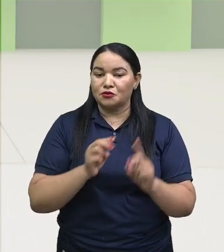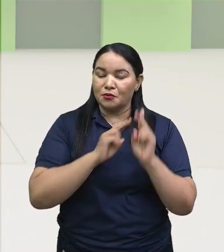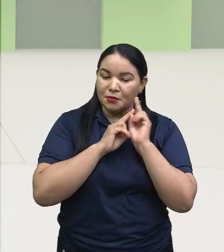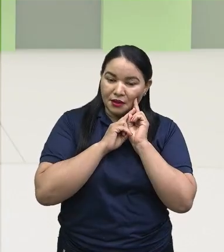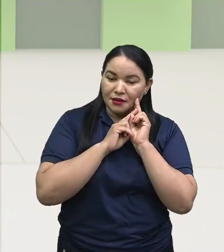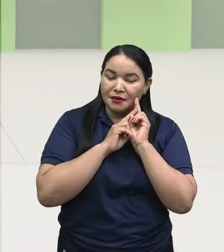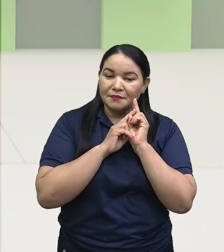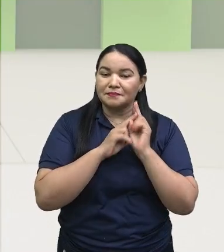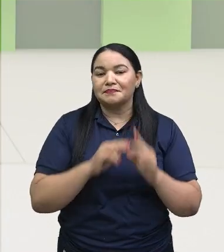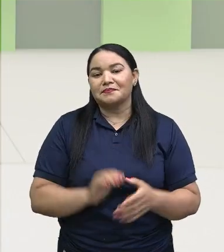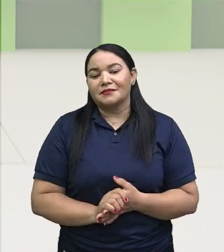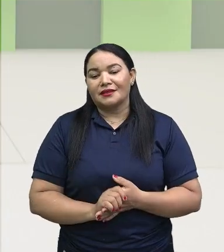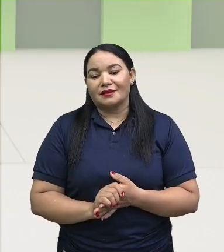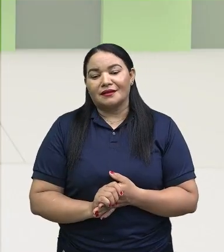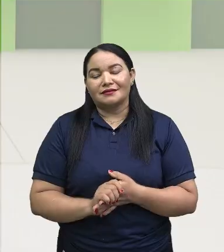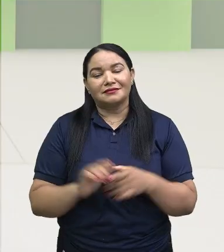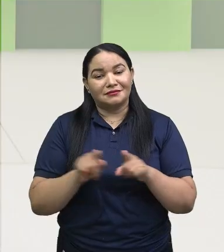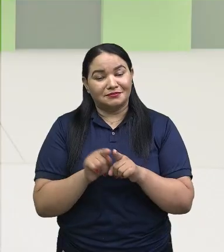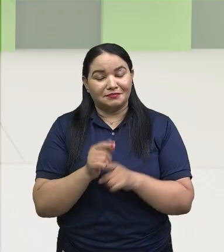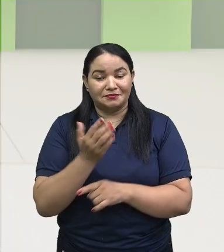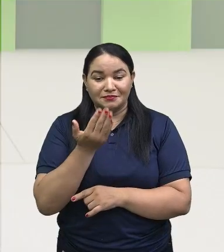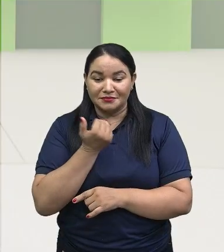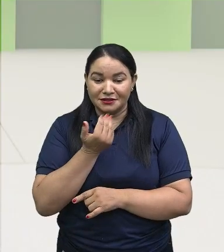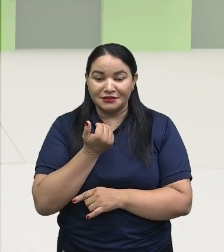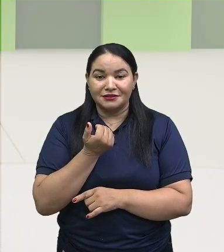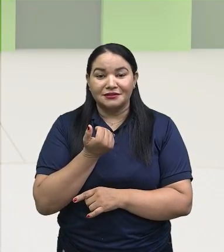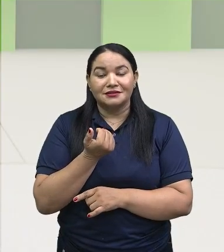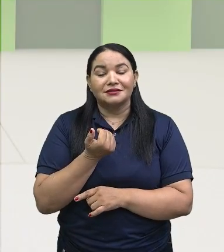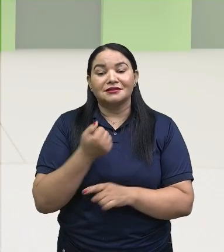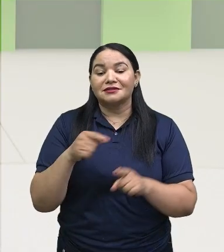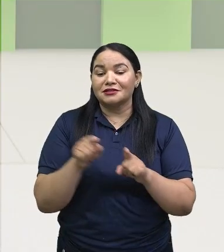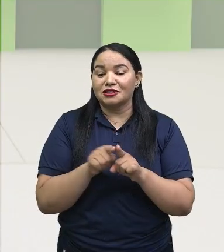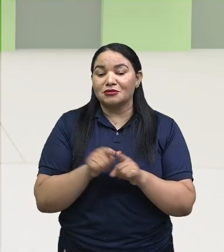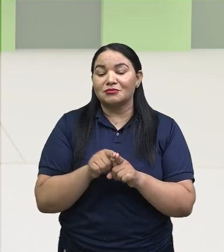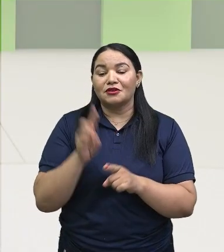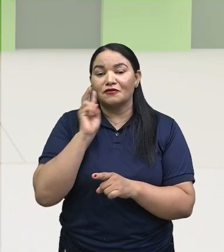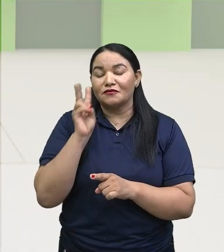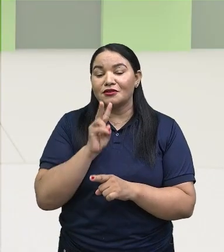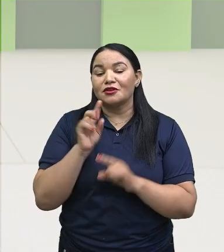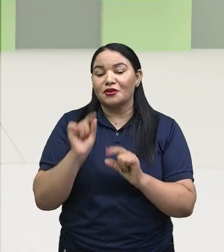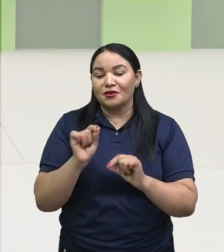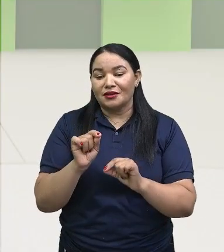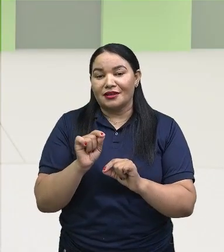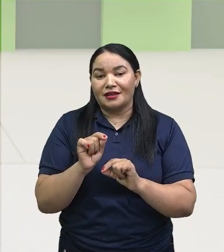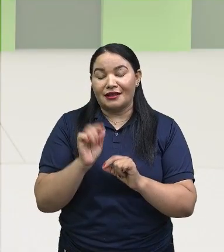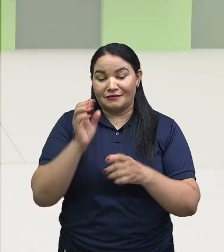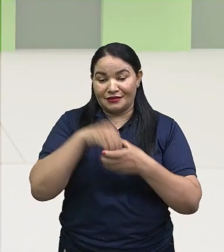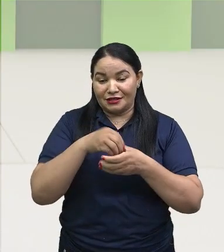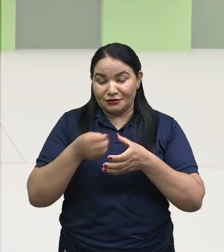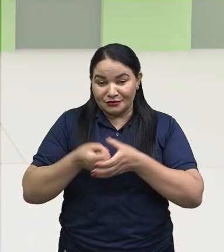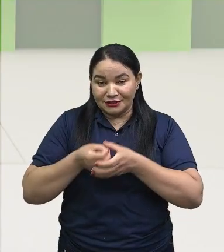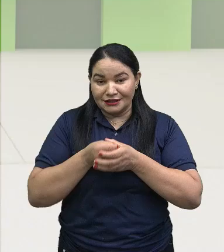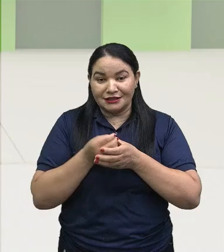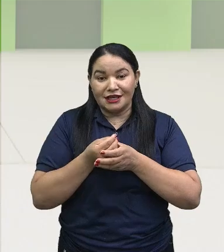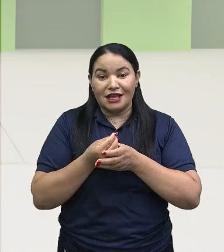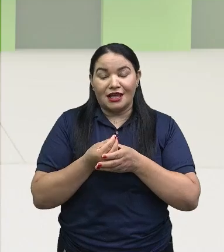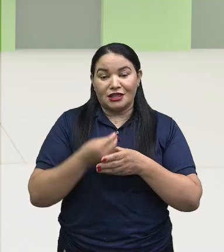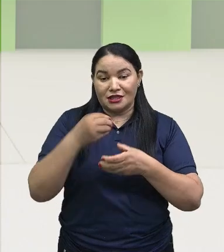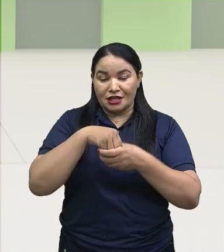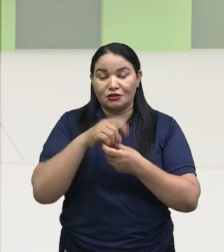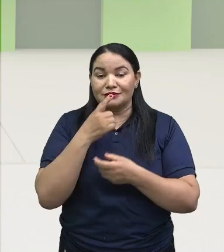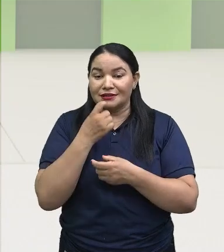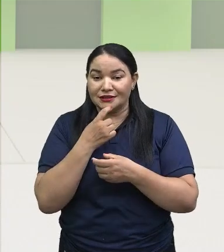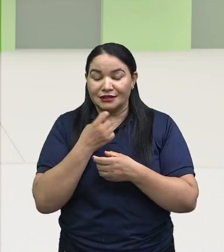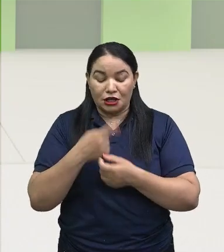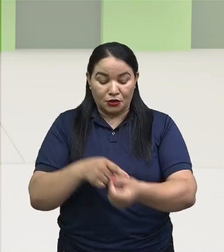está observando ali, alimentar, né? A gente observa agora a imagem aí das nossas células sanguíneas, né? As nossas células do